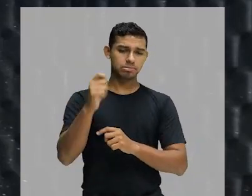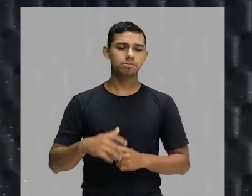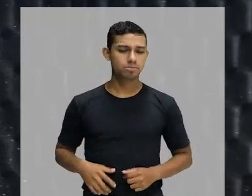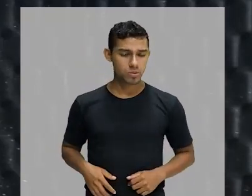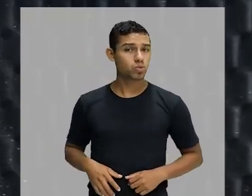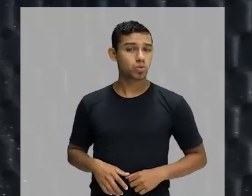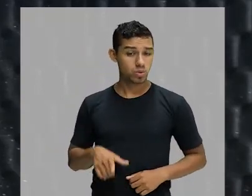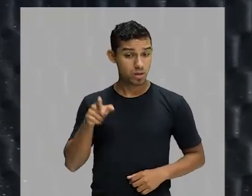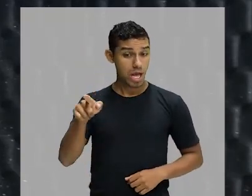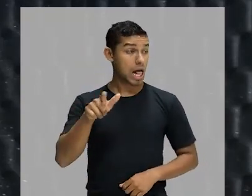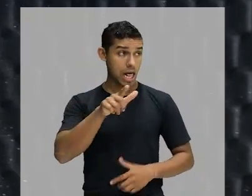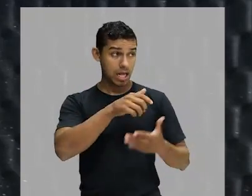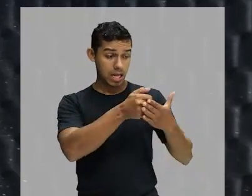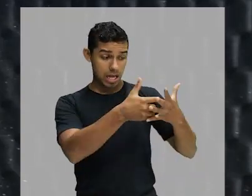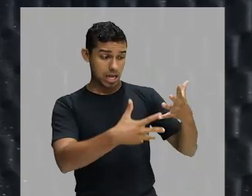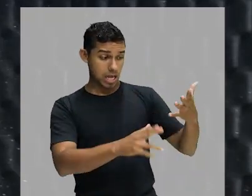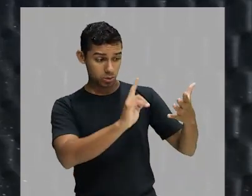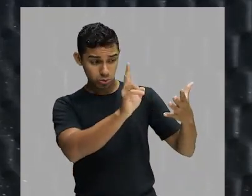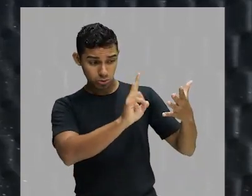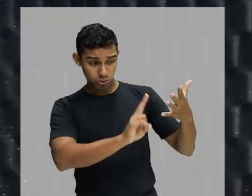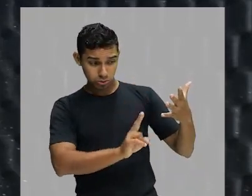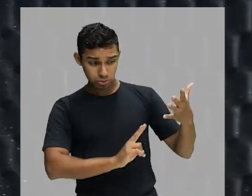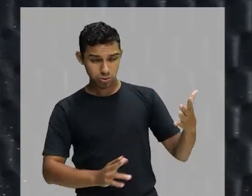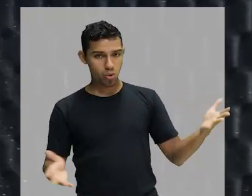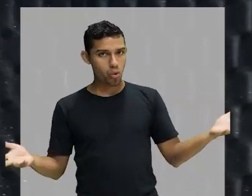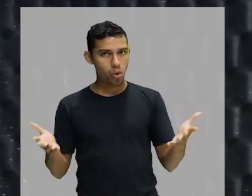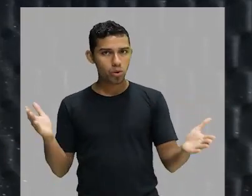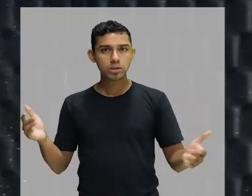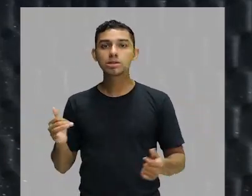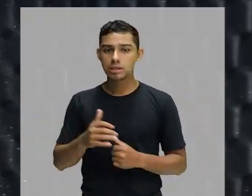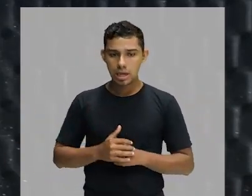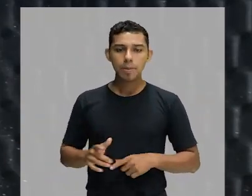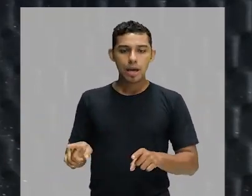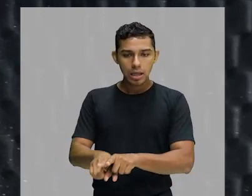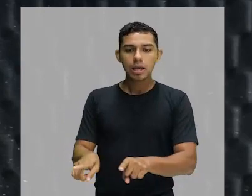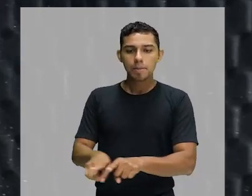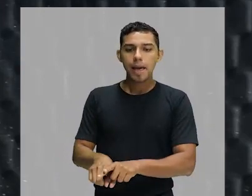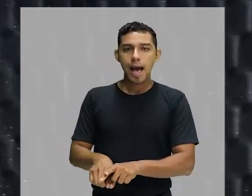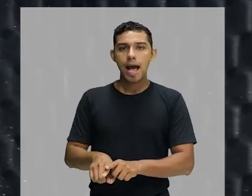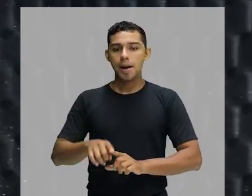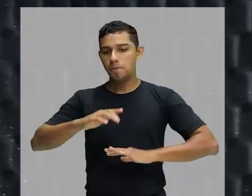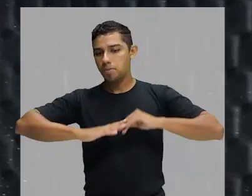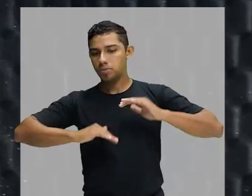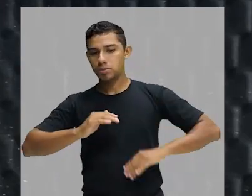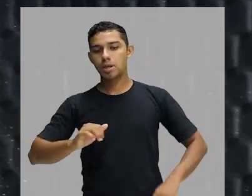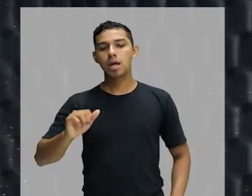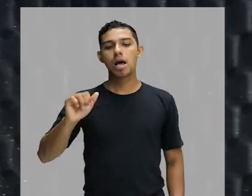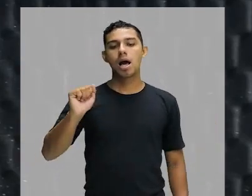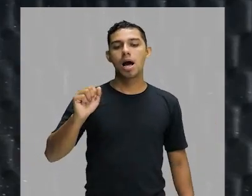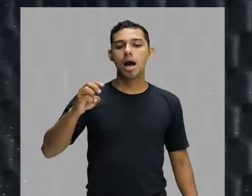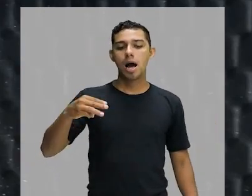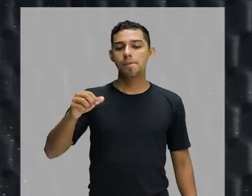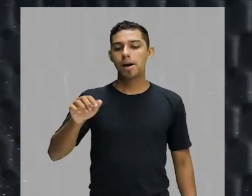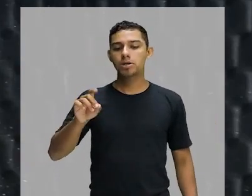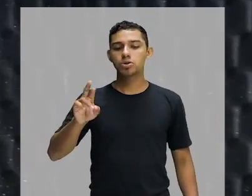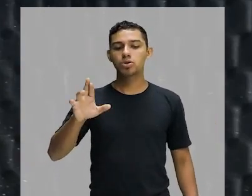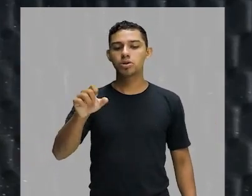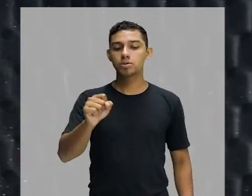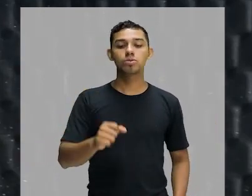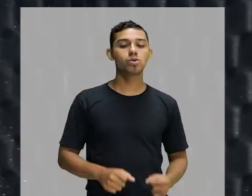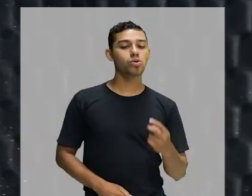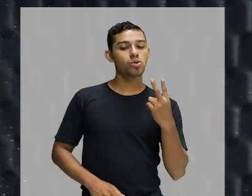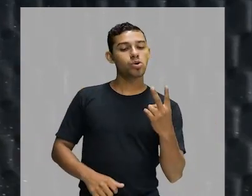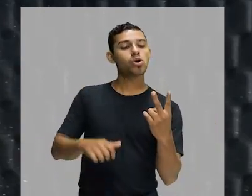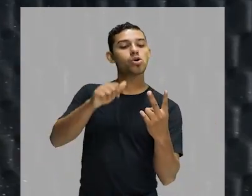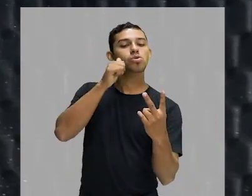antidopagem hoje alcança atletas amadores. Eu peguei aqui uma foto aqui qualquer na internet, duas